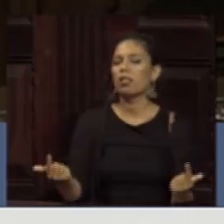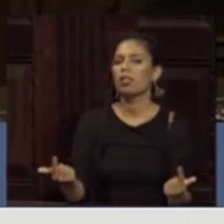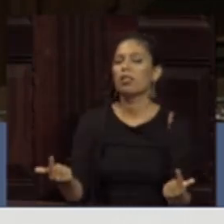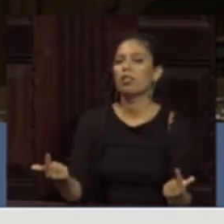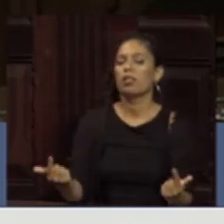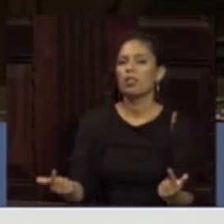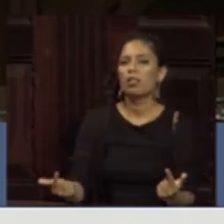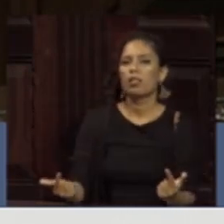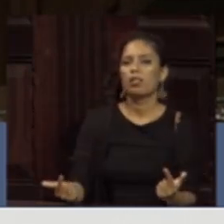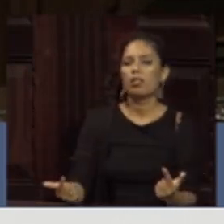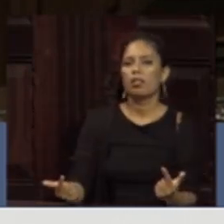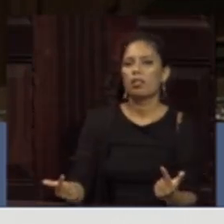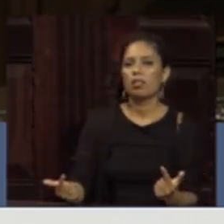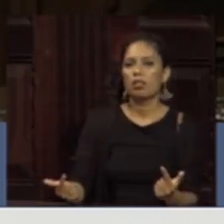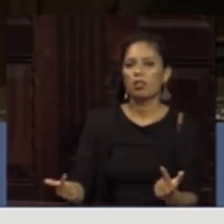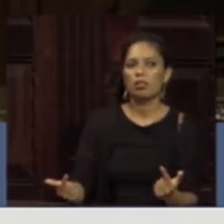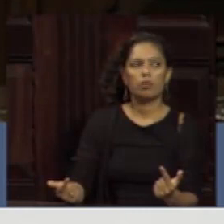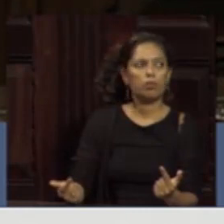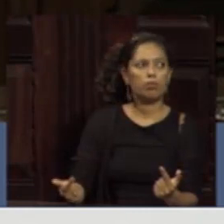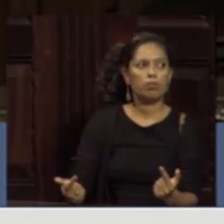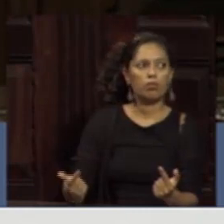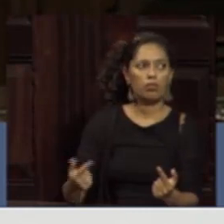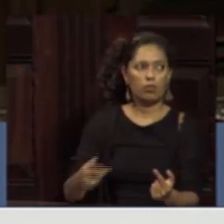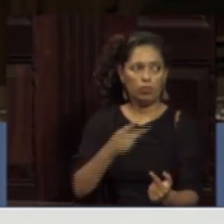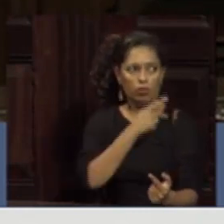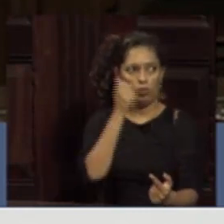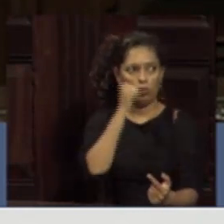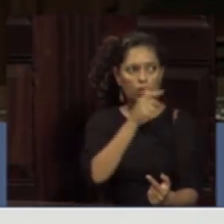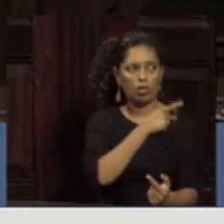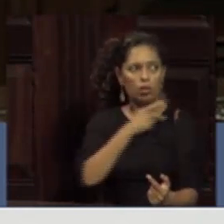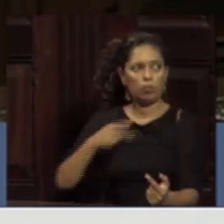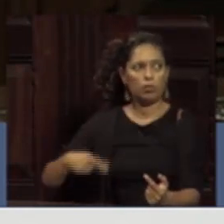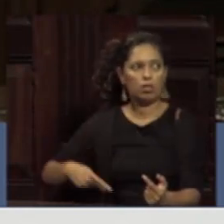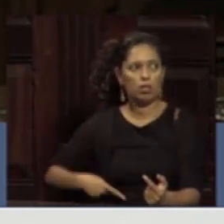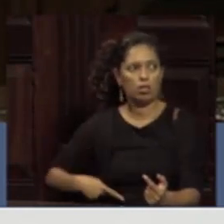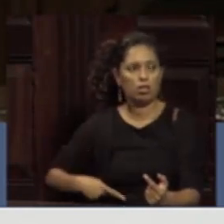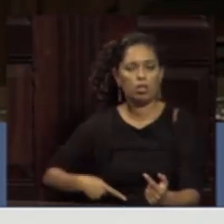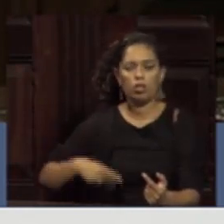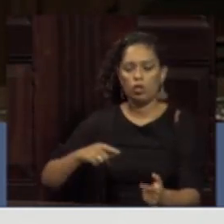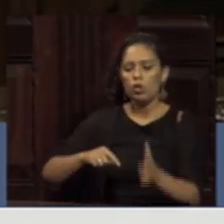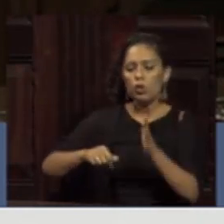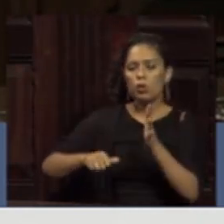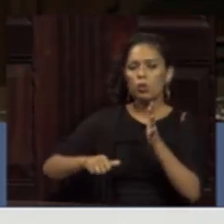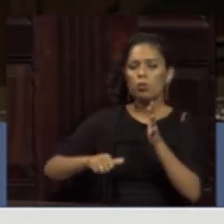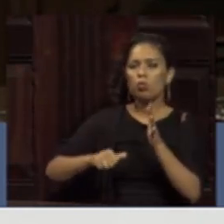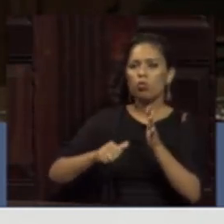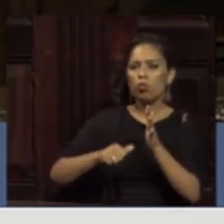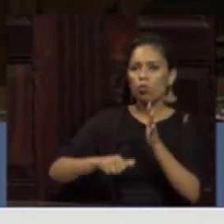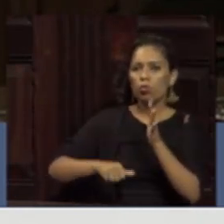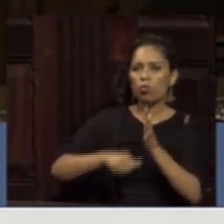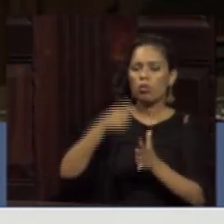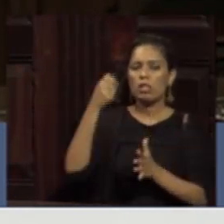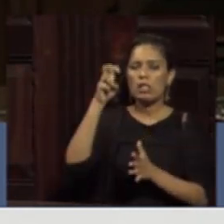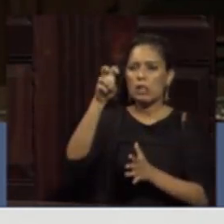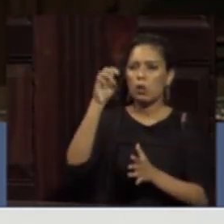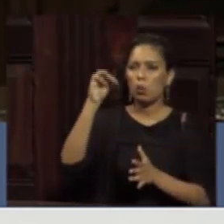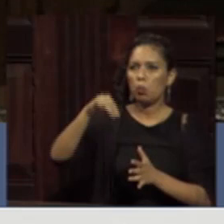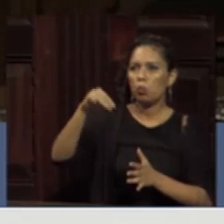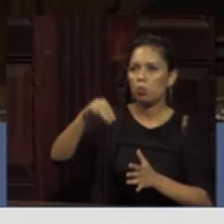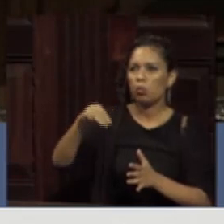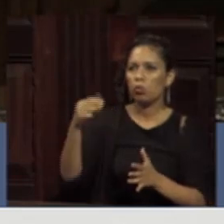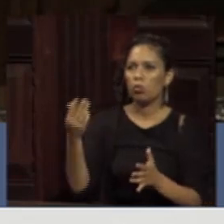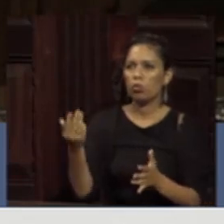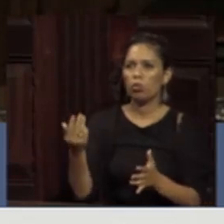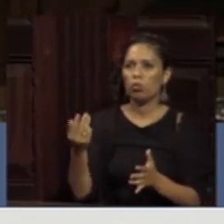a cada dia. Então, senhora presidente, nos meus primeiros 5 minutos, eu queria